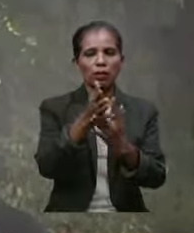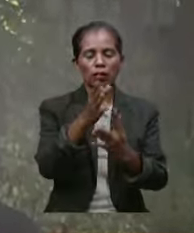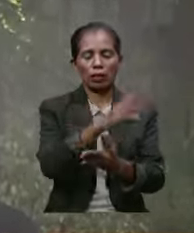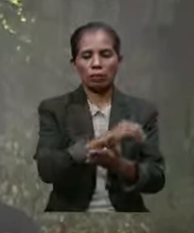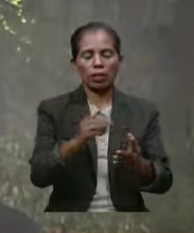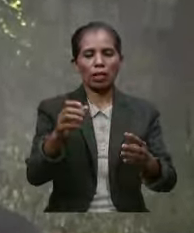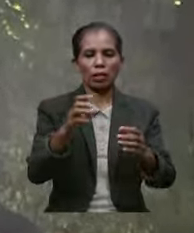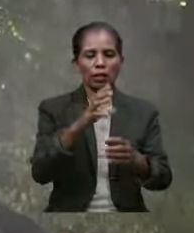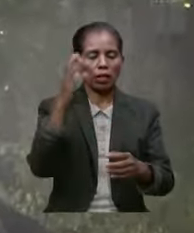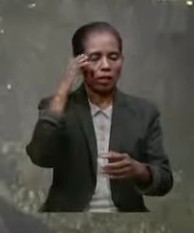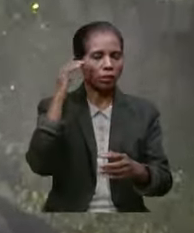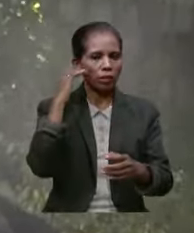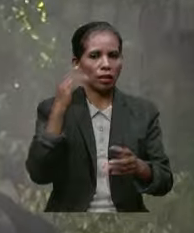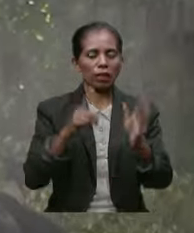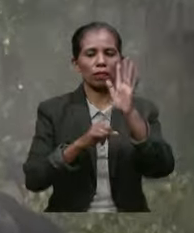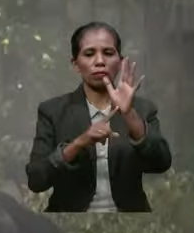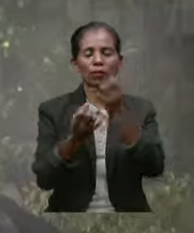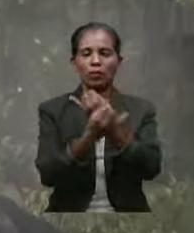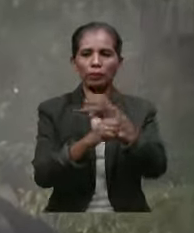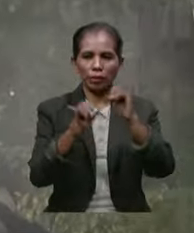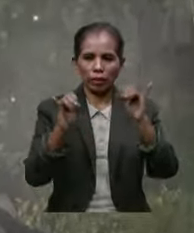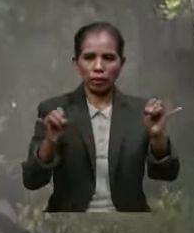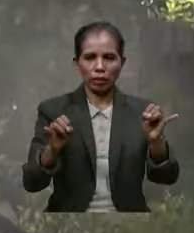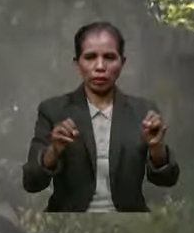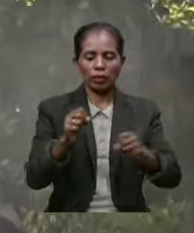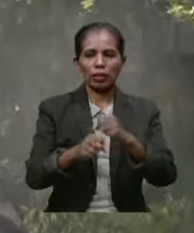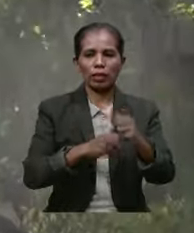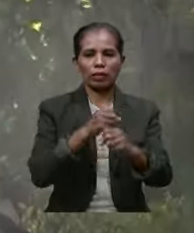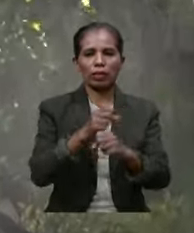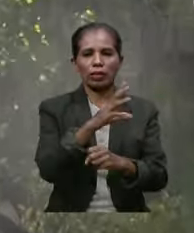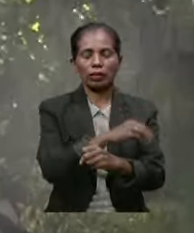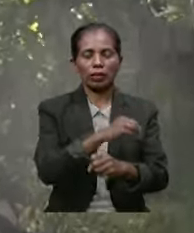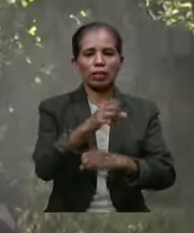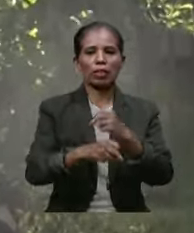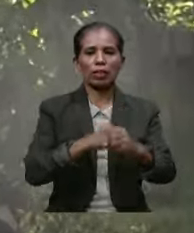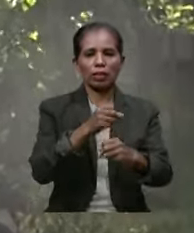independência. Nós, um ano depois, fomos invadidos por 25 anos.